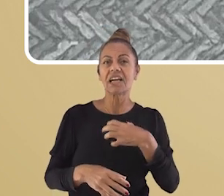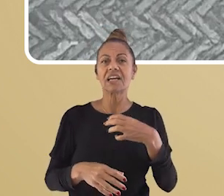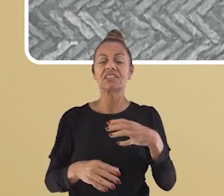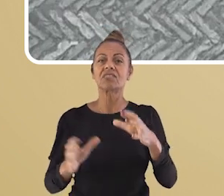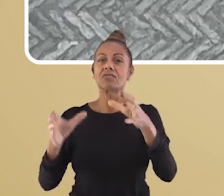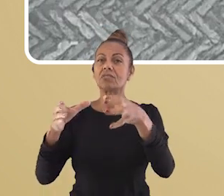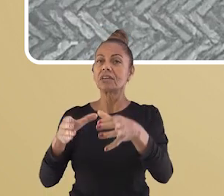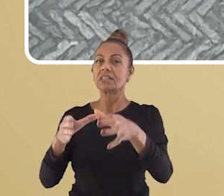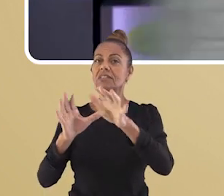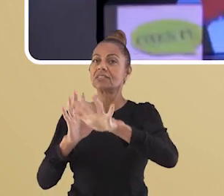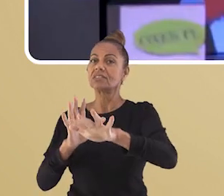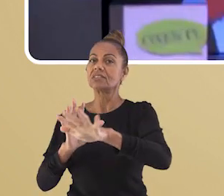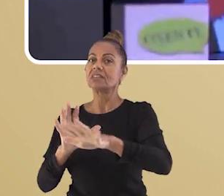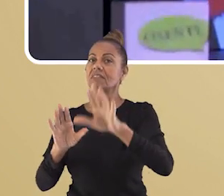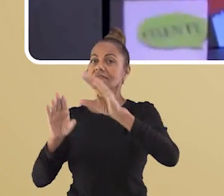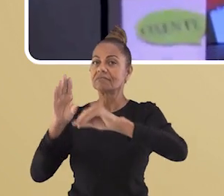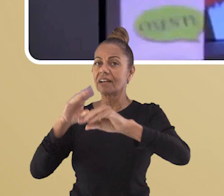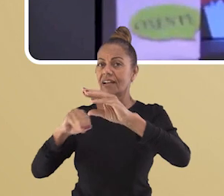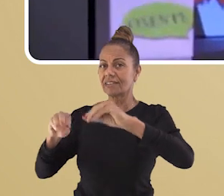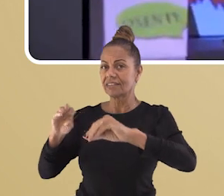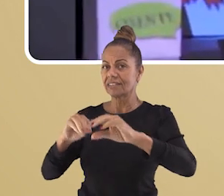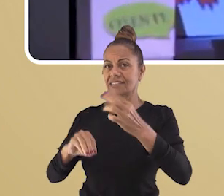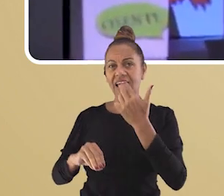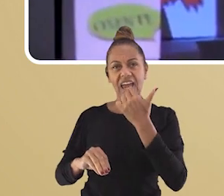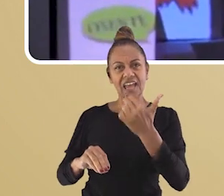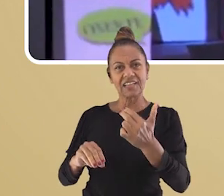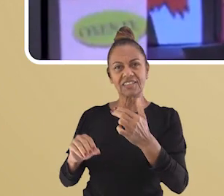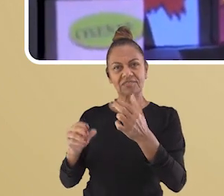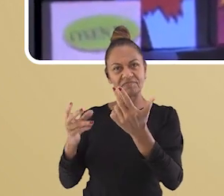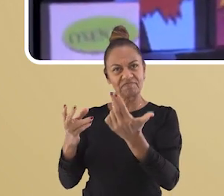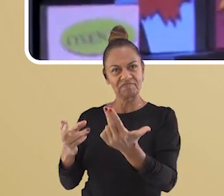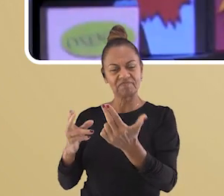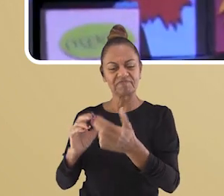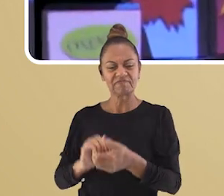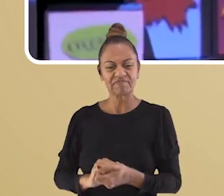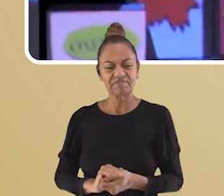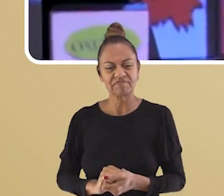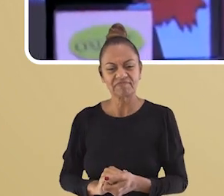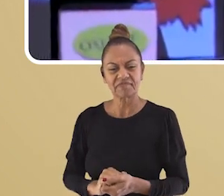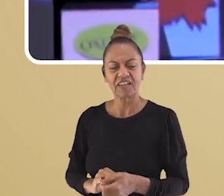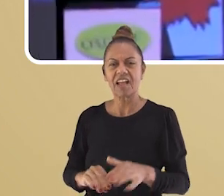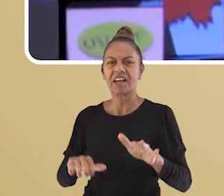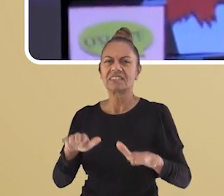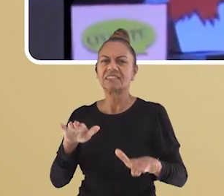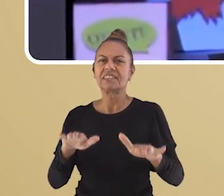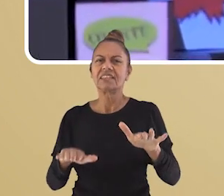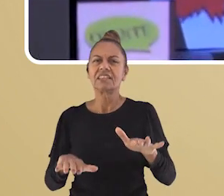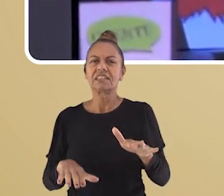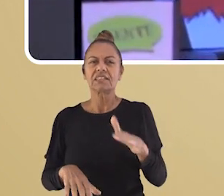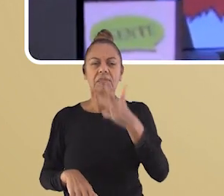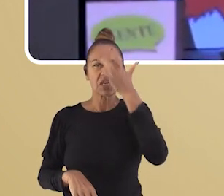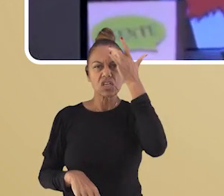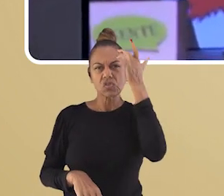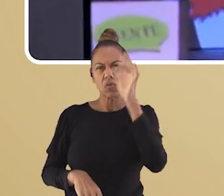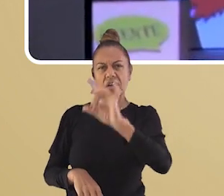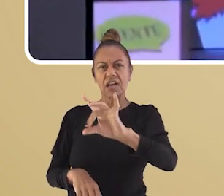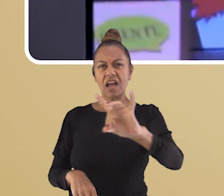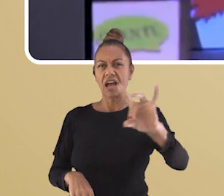regiões falantes do mesmo idioma. E existem ainda as variações social e estilística, porque cada pessoa